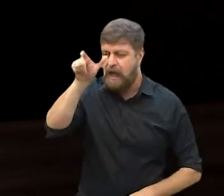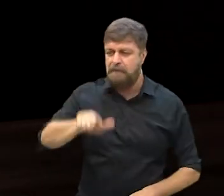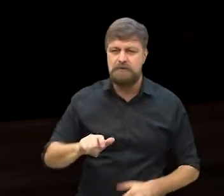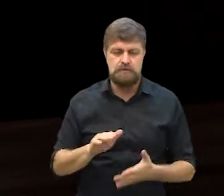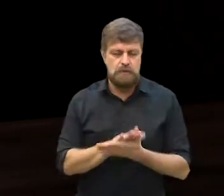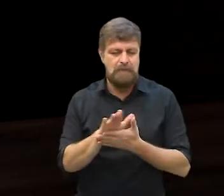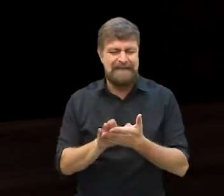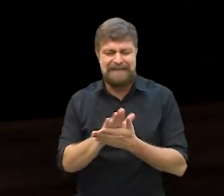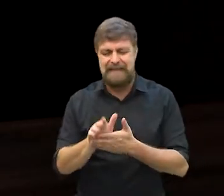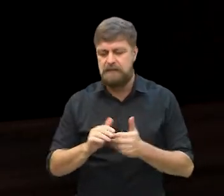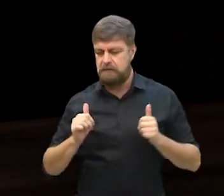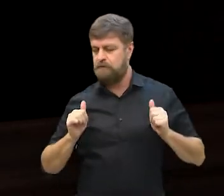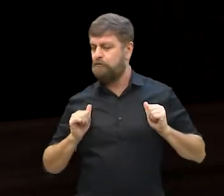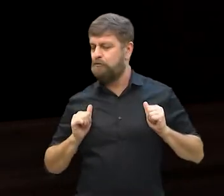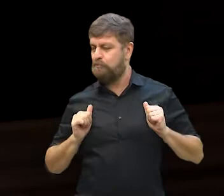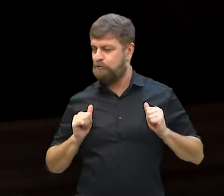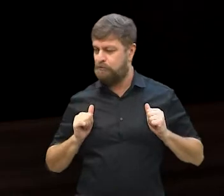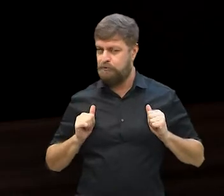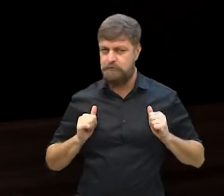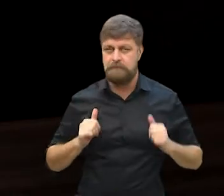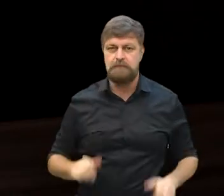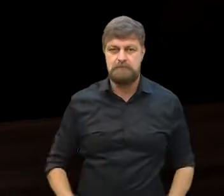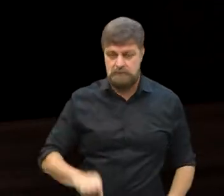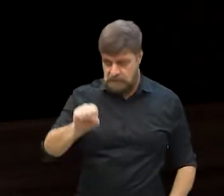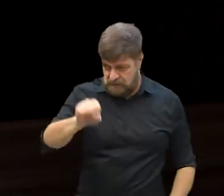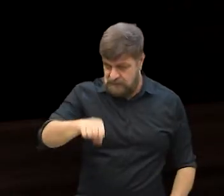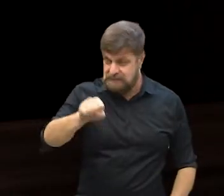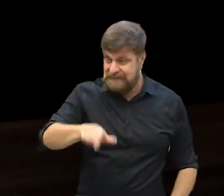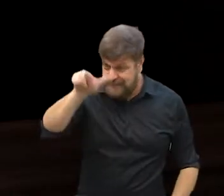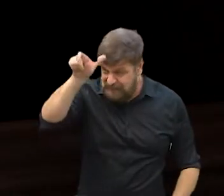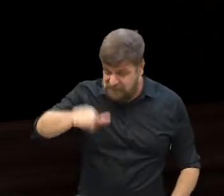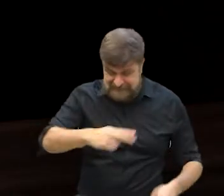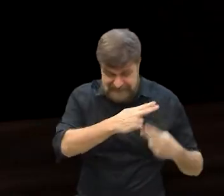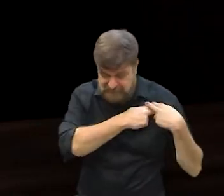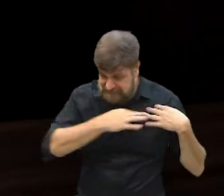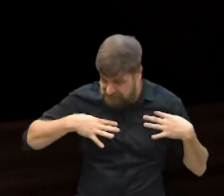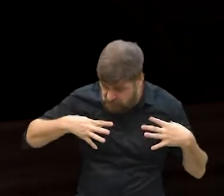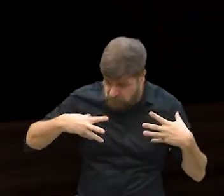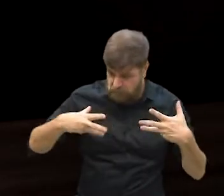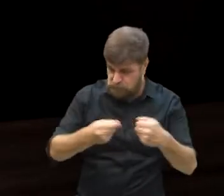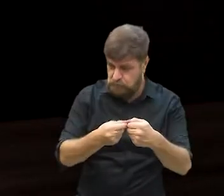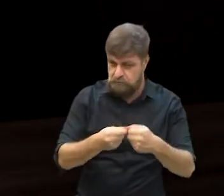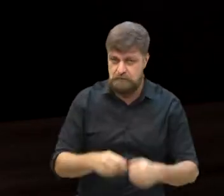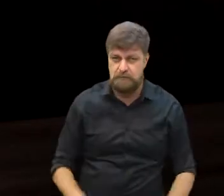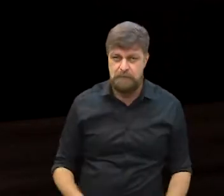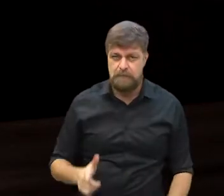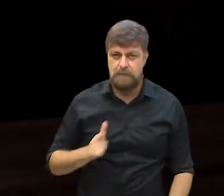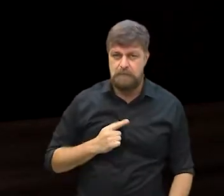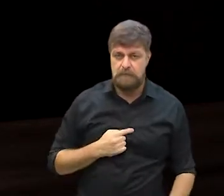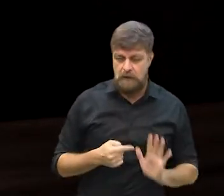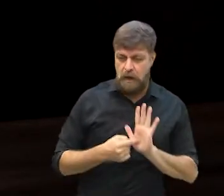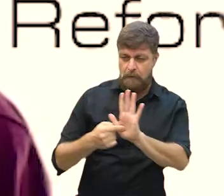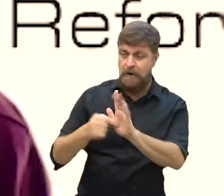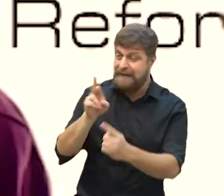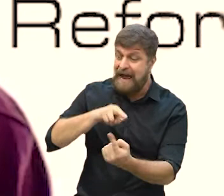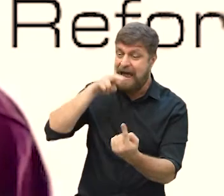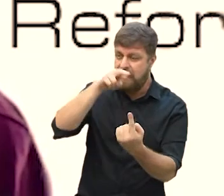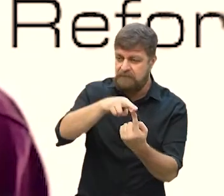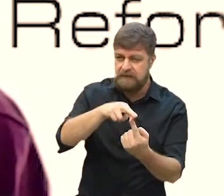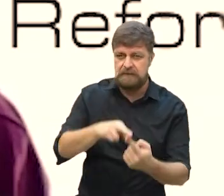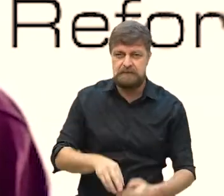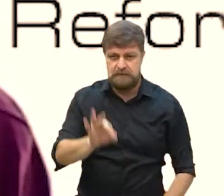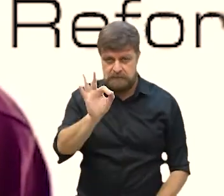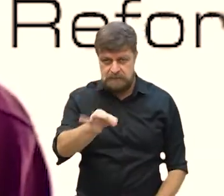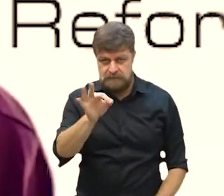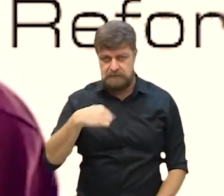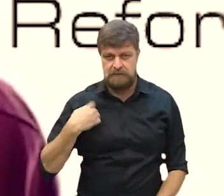nem esse trabalho, o seu contratante, de ir e procurar produto, ela só diz qual é a preferência. É por aí?